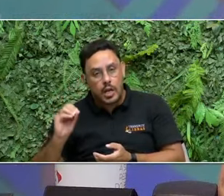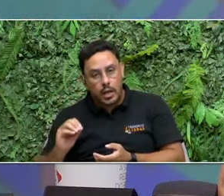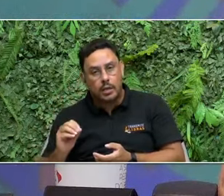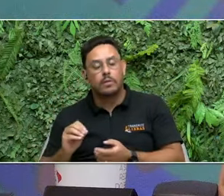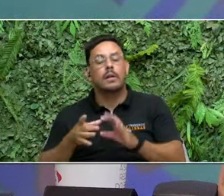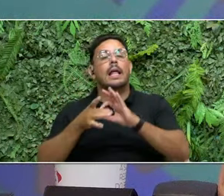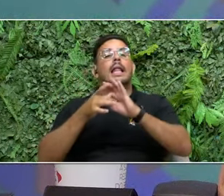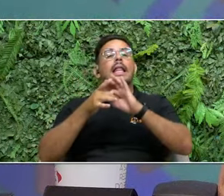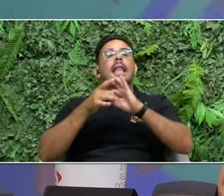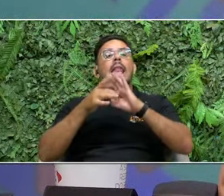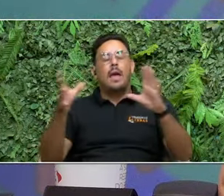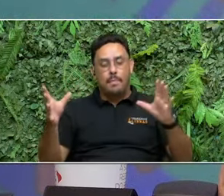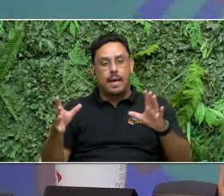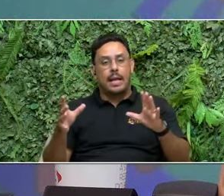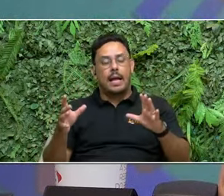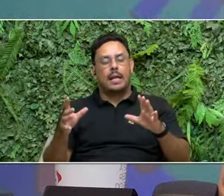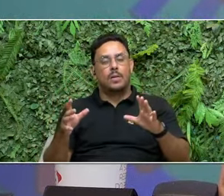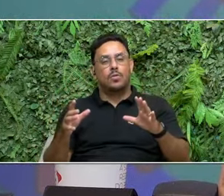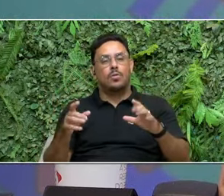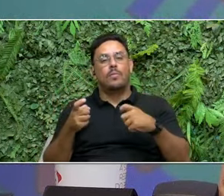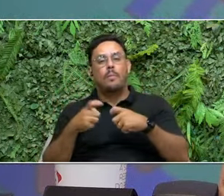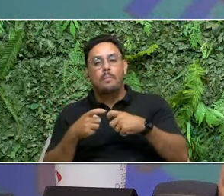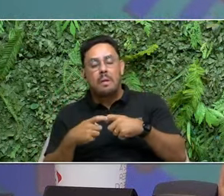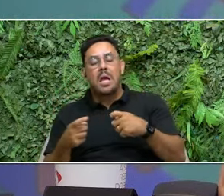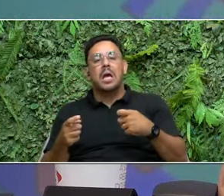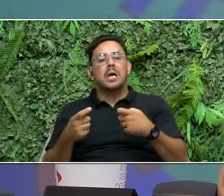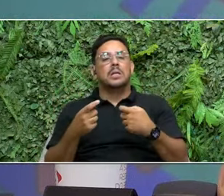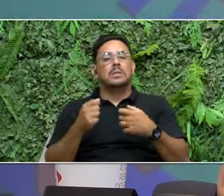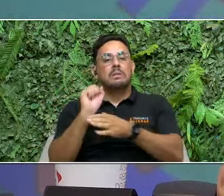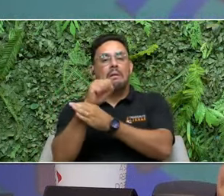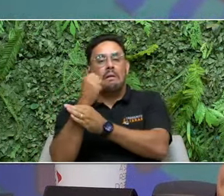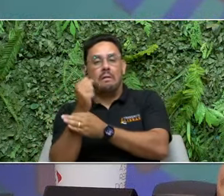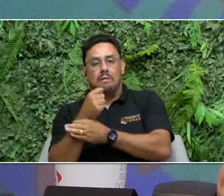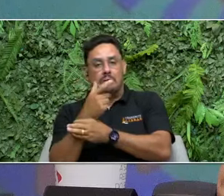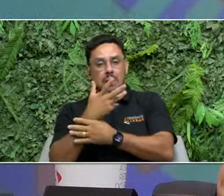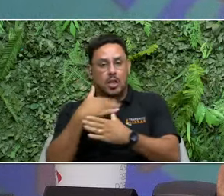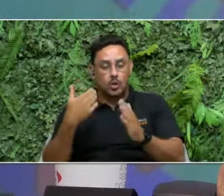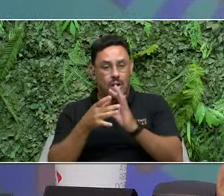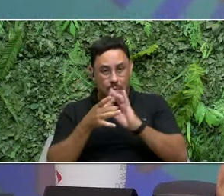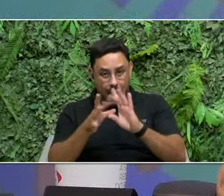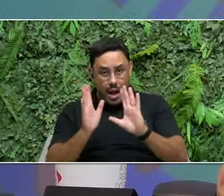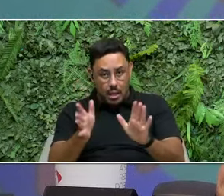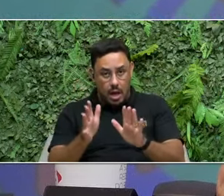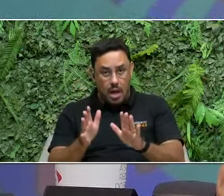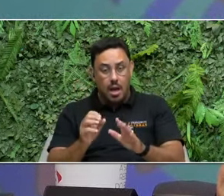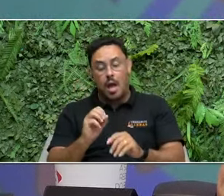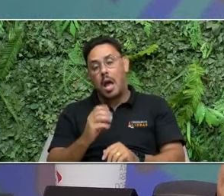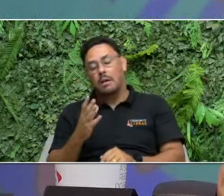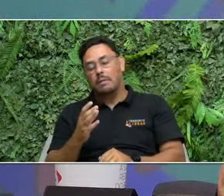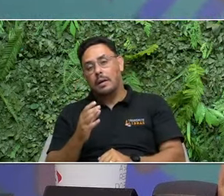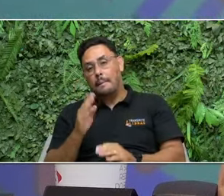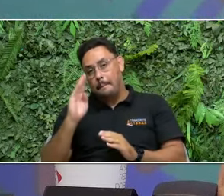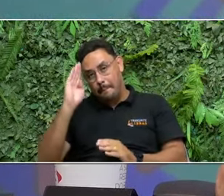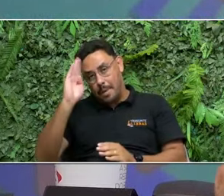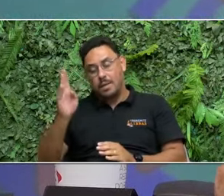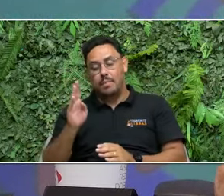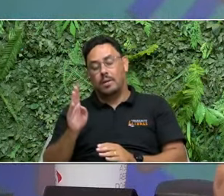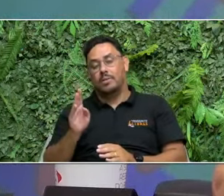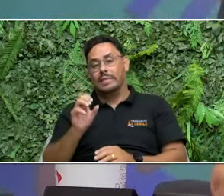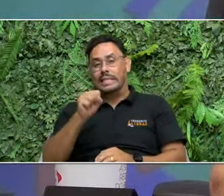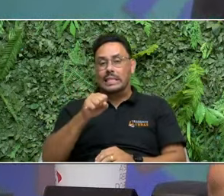departamento físico médico fisiologia e tudo mais e vai de titular